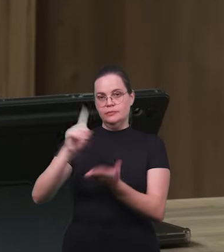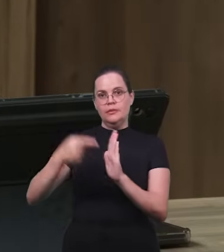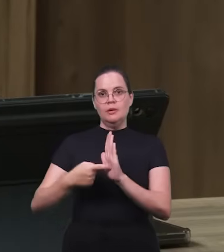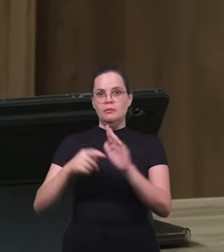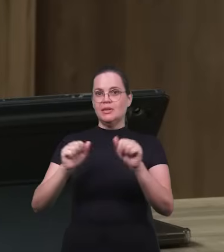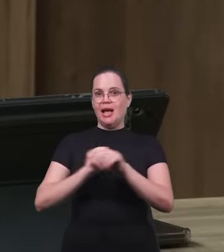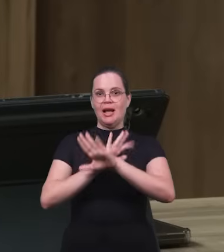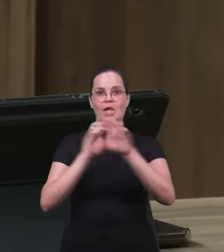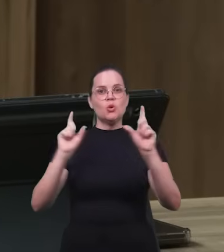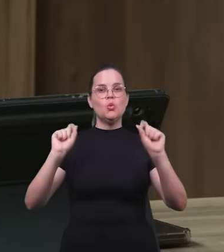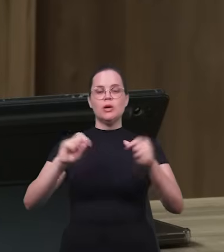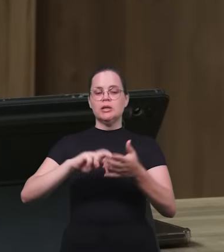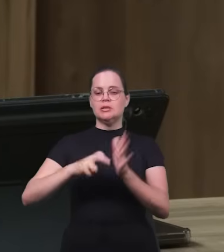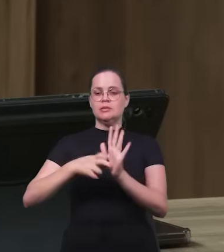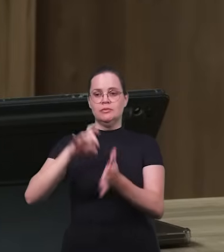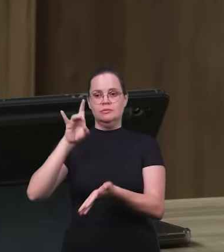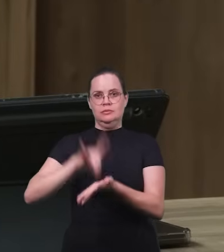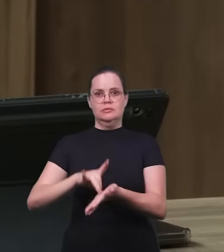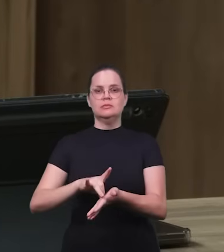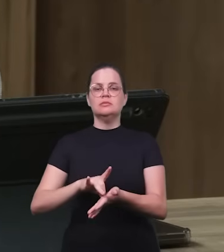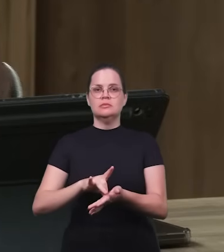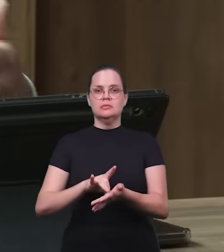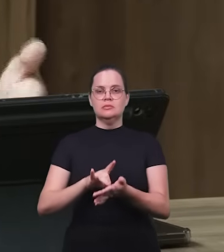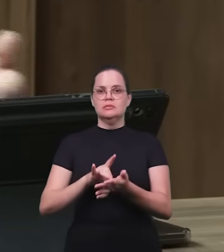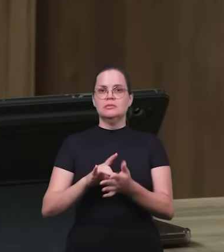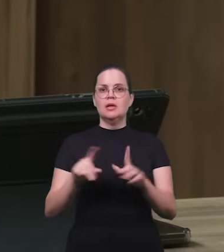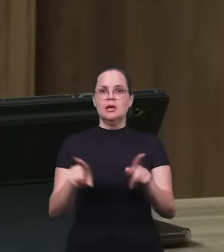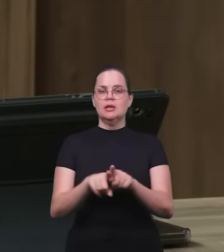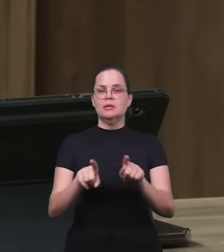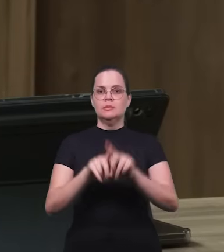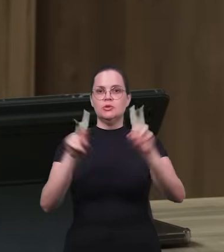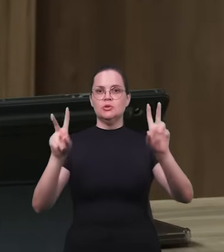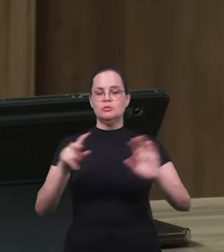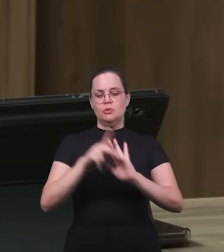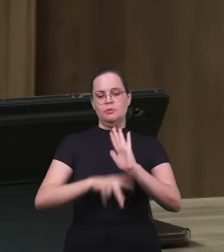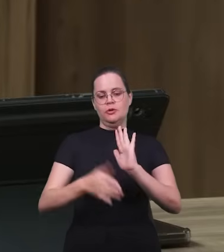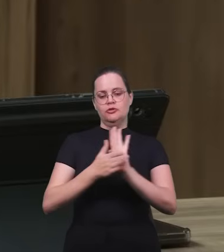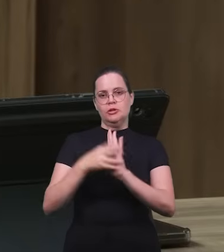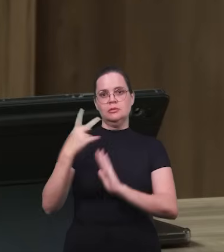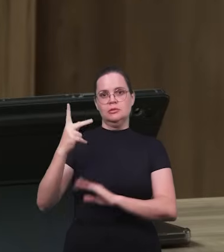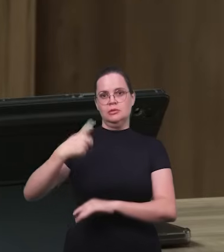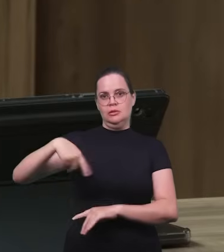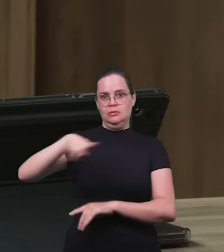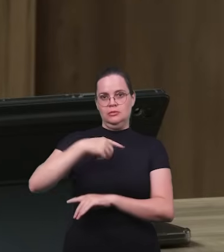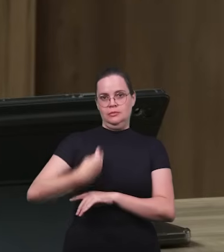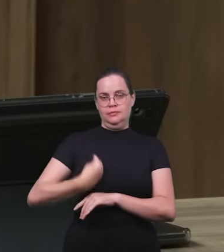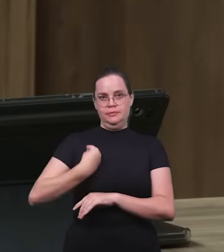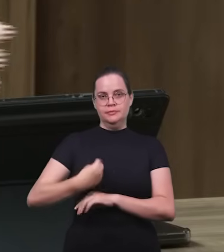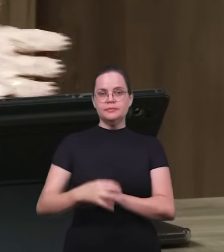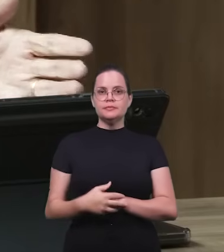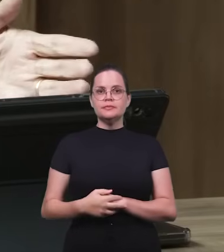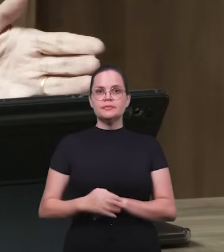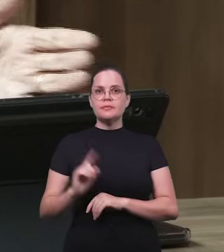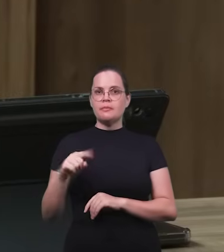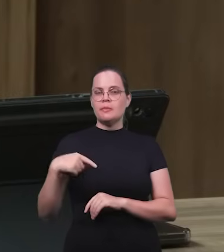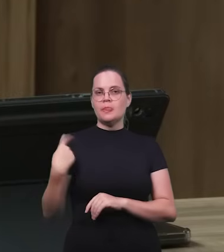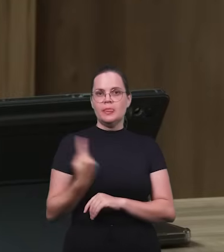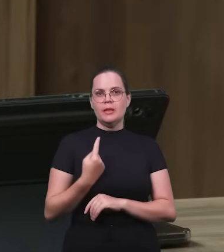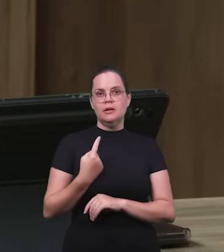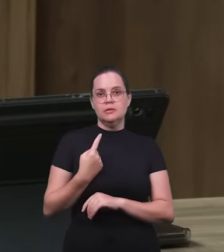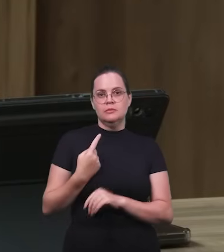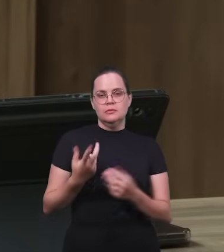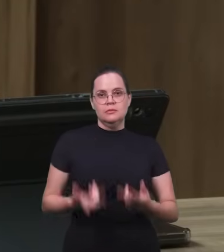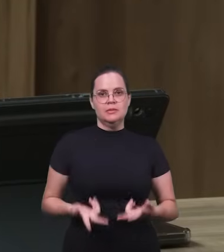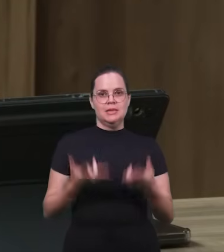que é a realidade com respeito àquilo que é a obra dele na nossa vida. Nós vemos